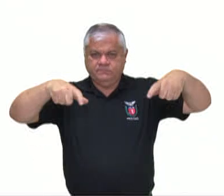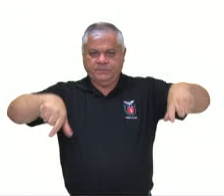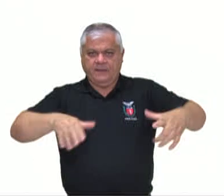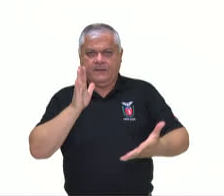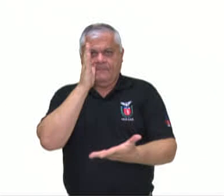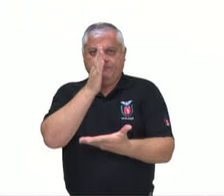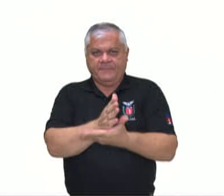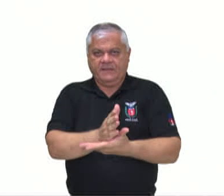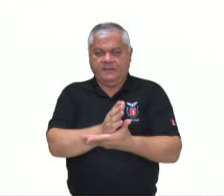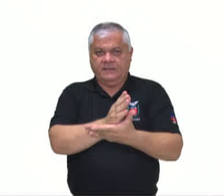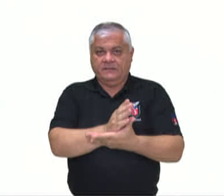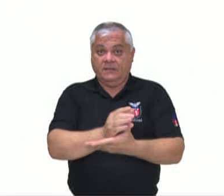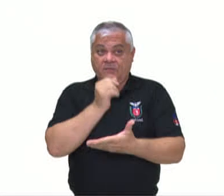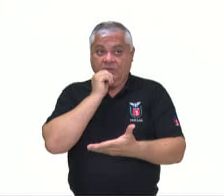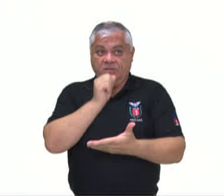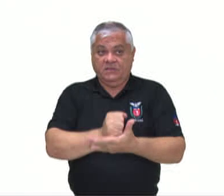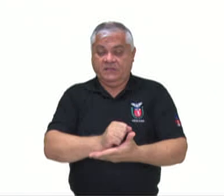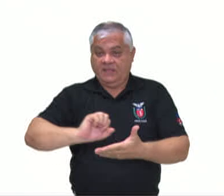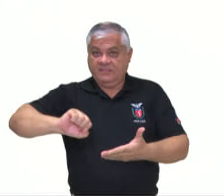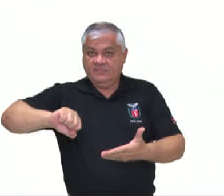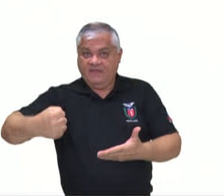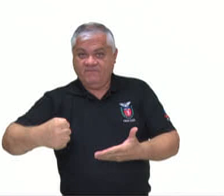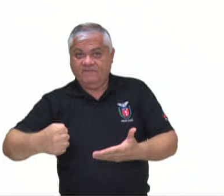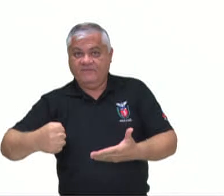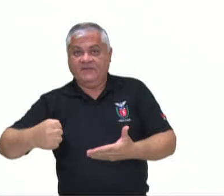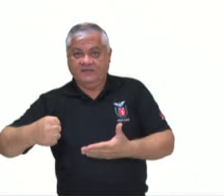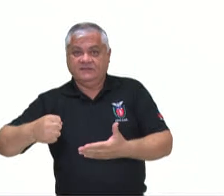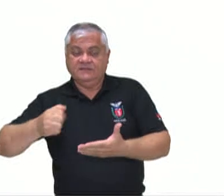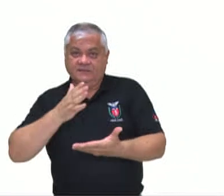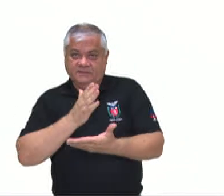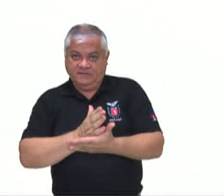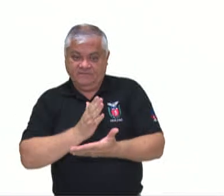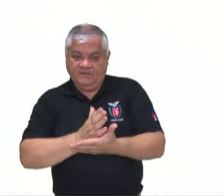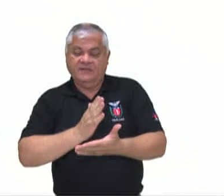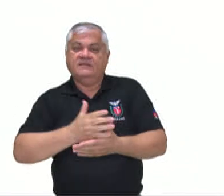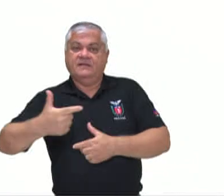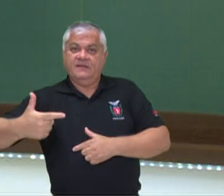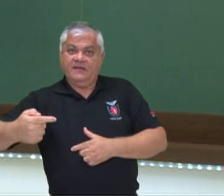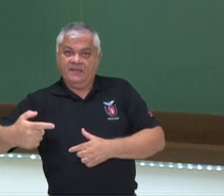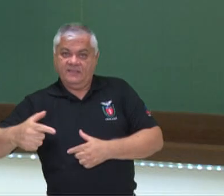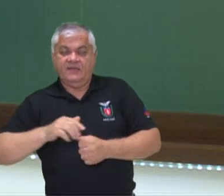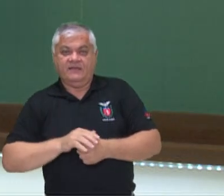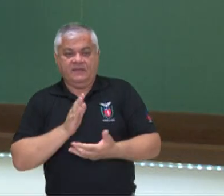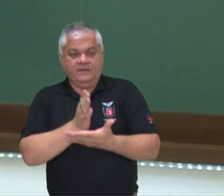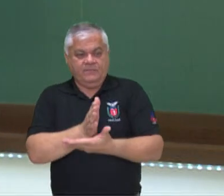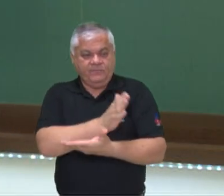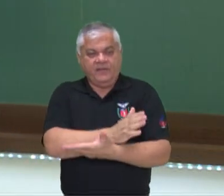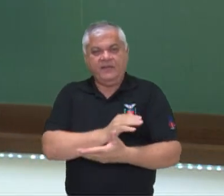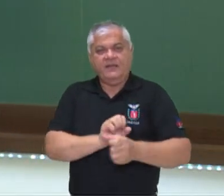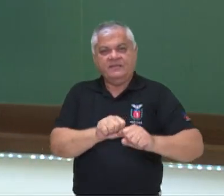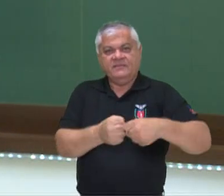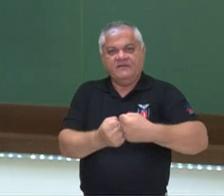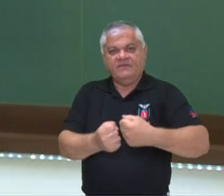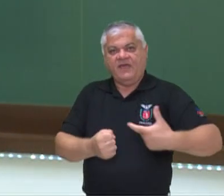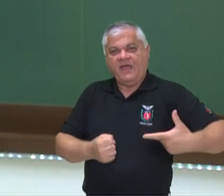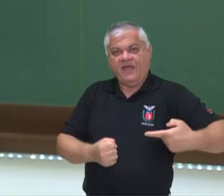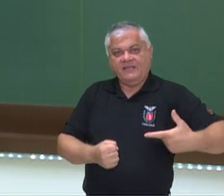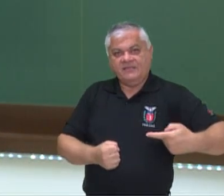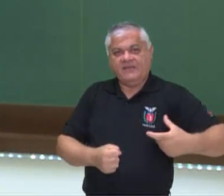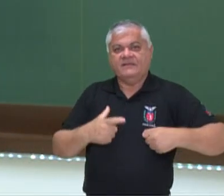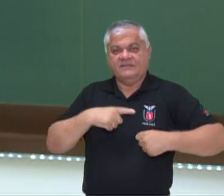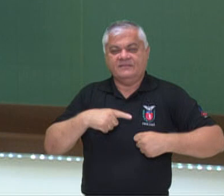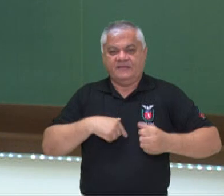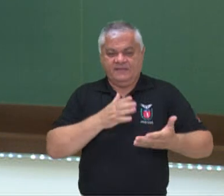menos, basicamente, em defesa, meio campo e ataque. É como se a gente fatiasse o time em 3